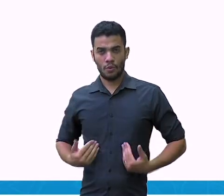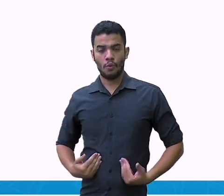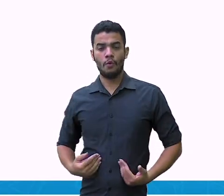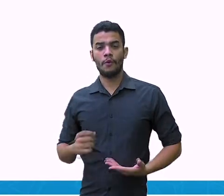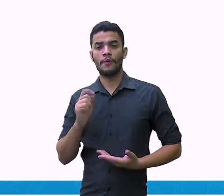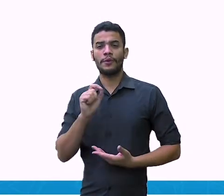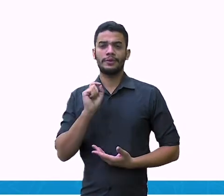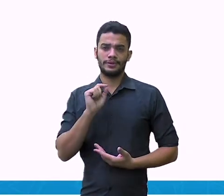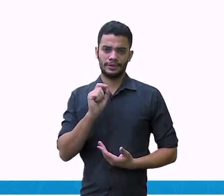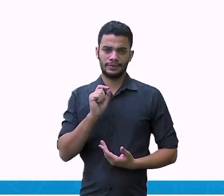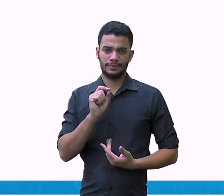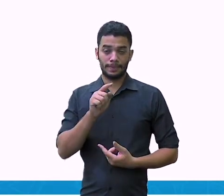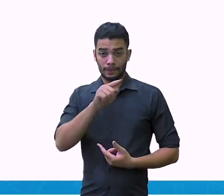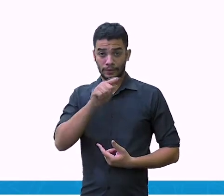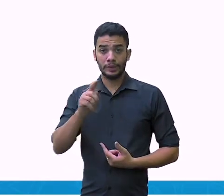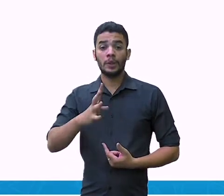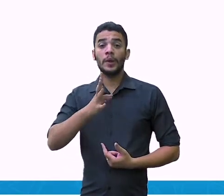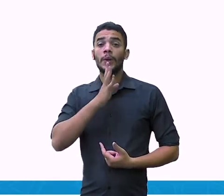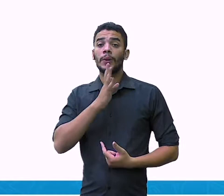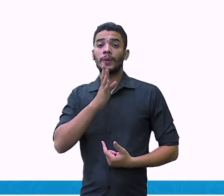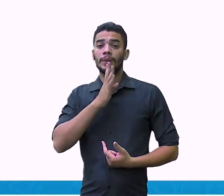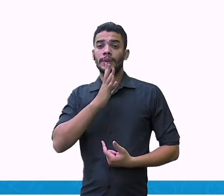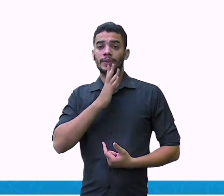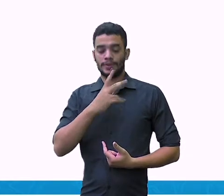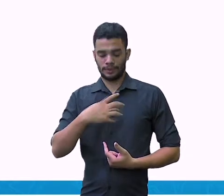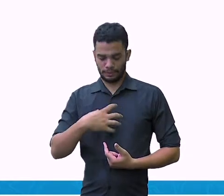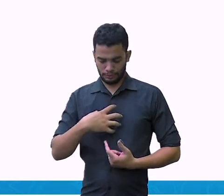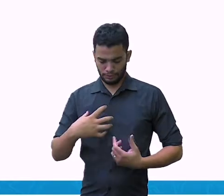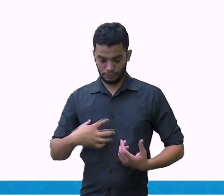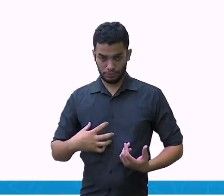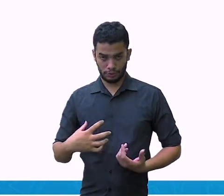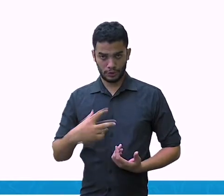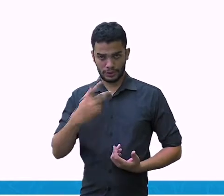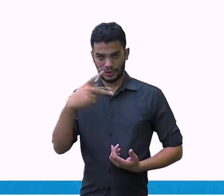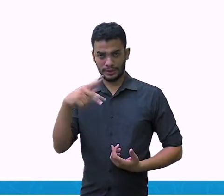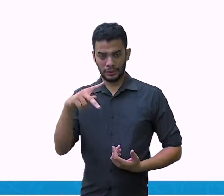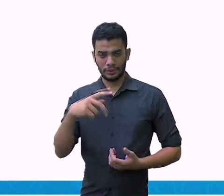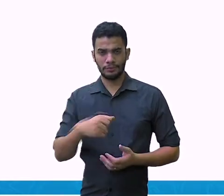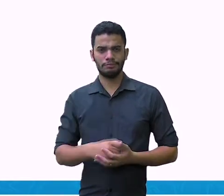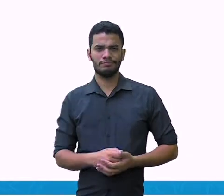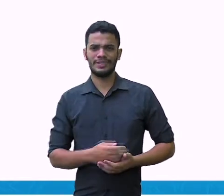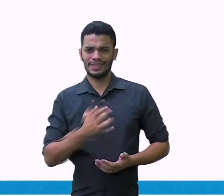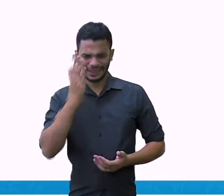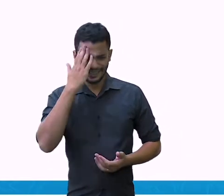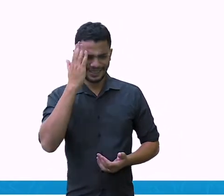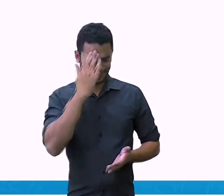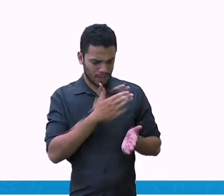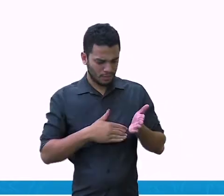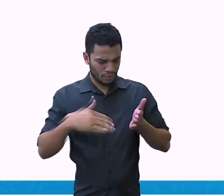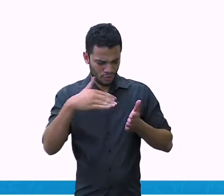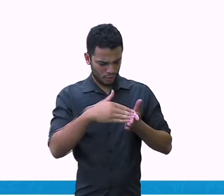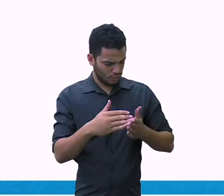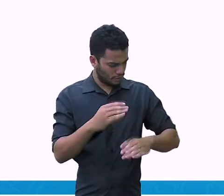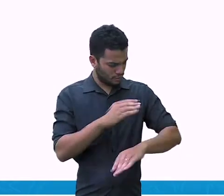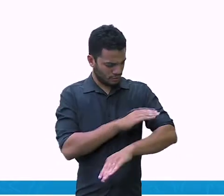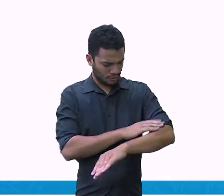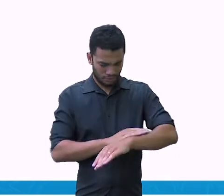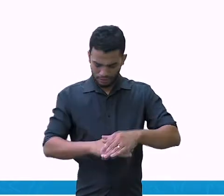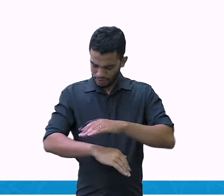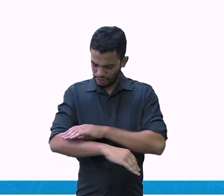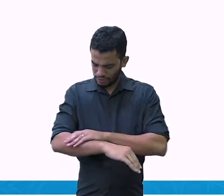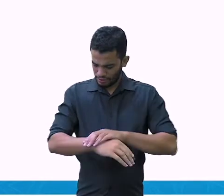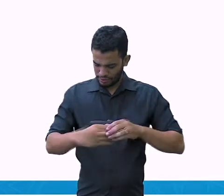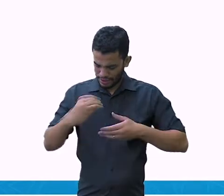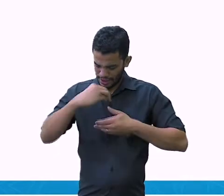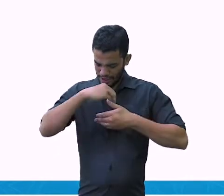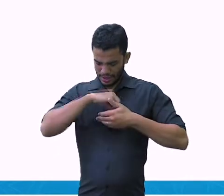conhece bem o seu corpo? Já parou para pensar? Gente, eu conheço bem o meu corpo? Eu escuto o meu corpo? Claro